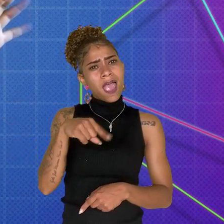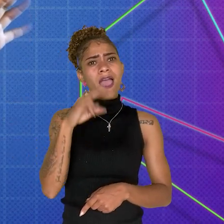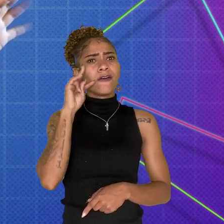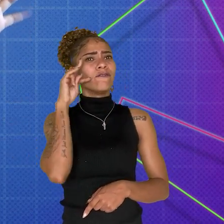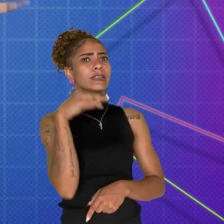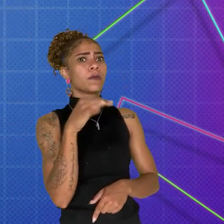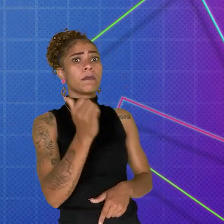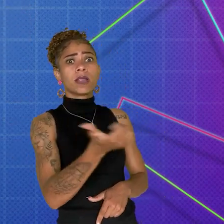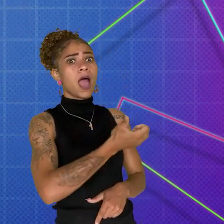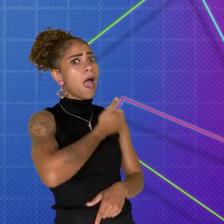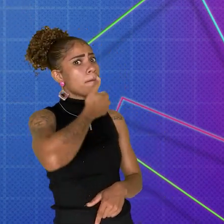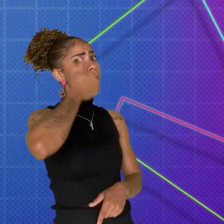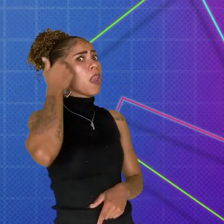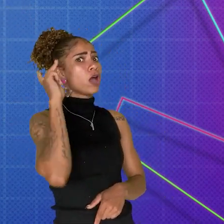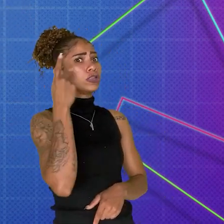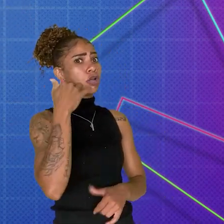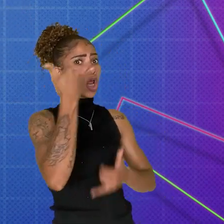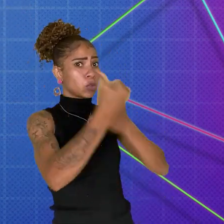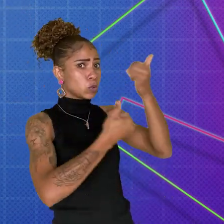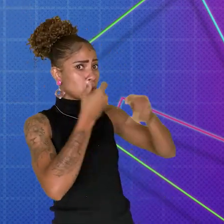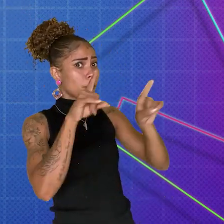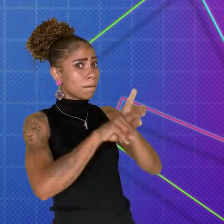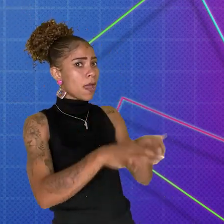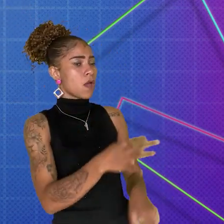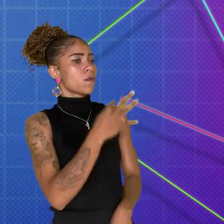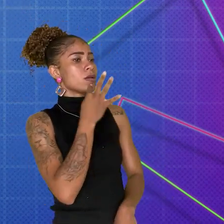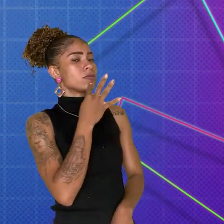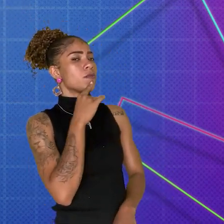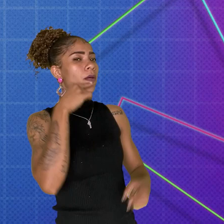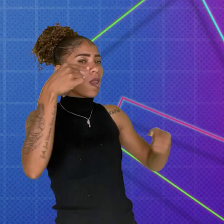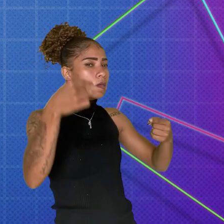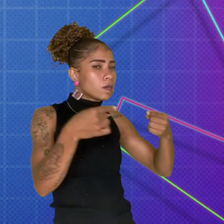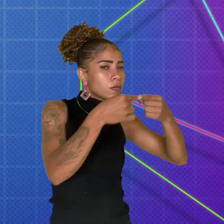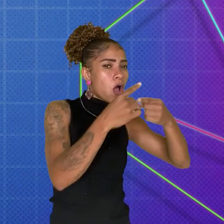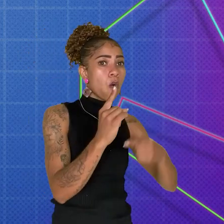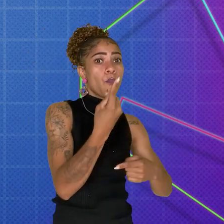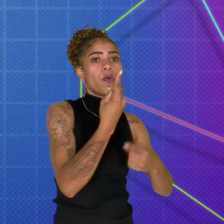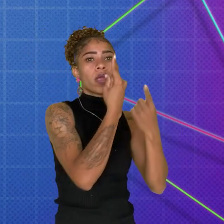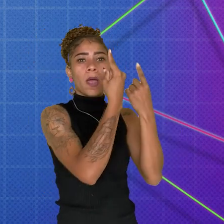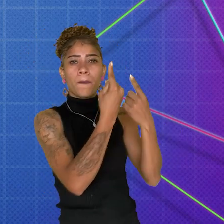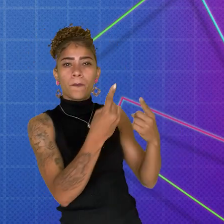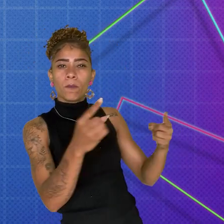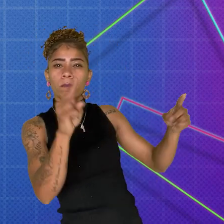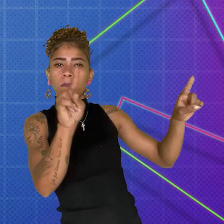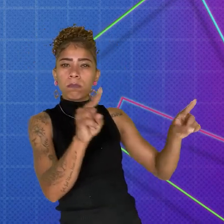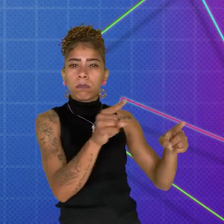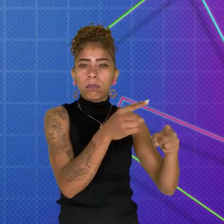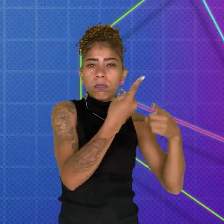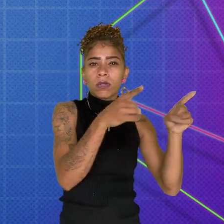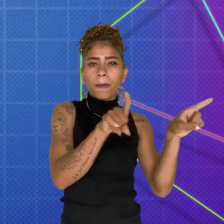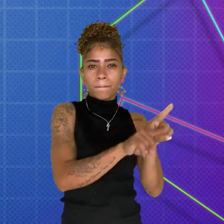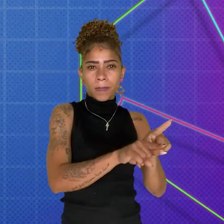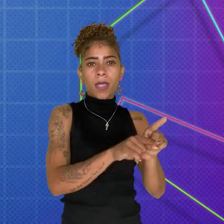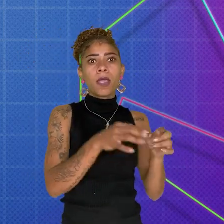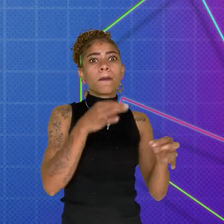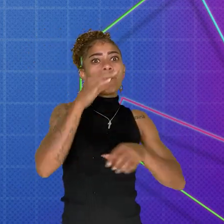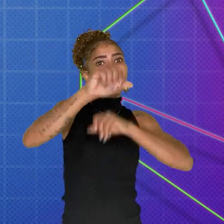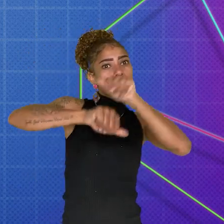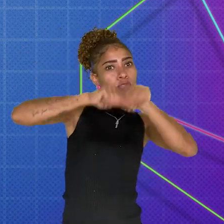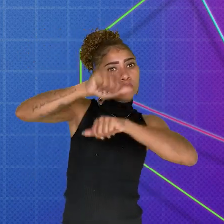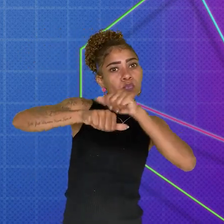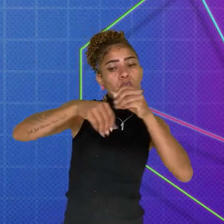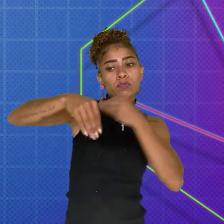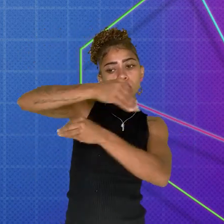amplamente considerada como uma das melhores da história dos jogos e é conhecida por sua combinação única de músicas orquestral e efeitos